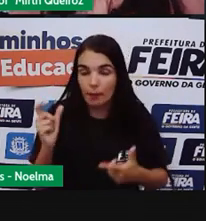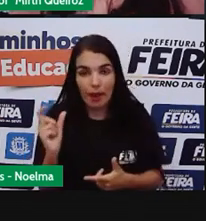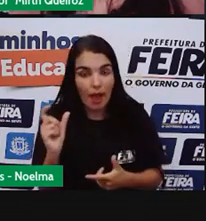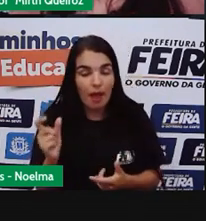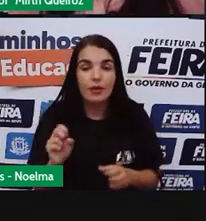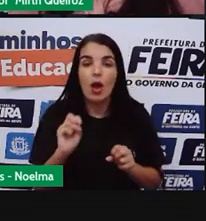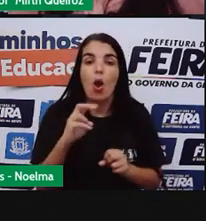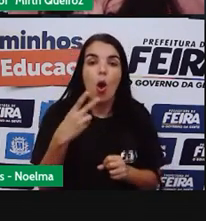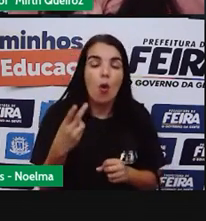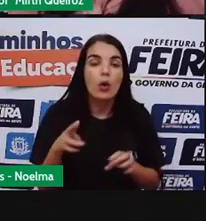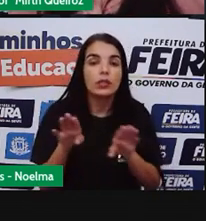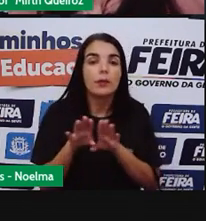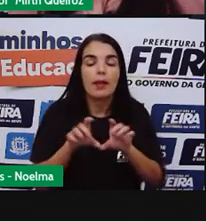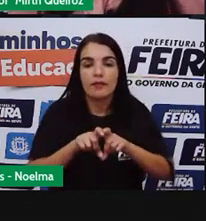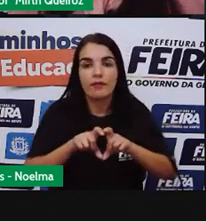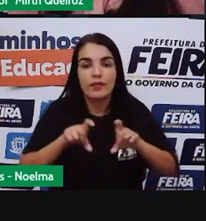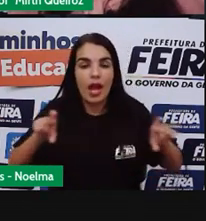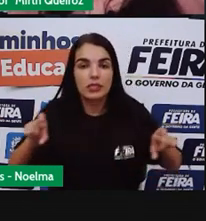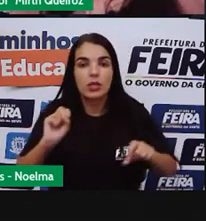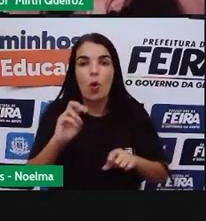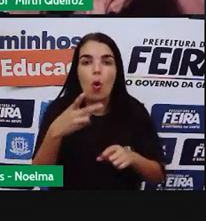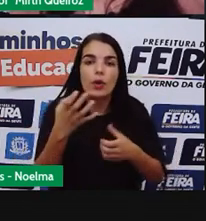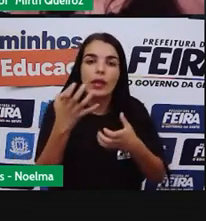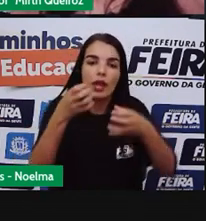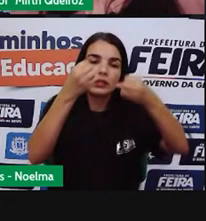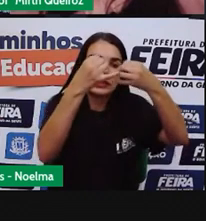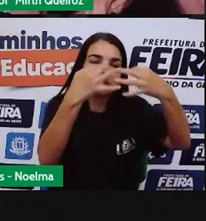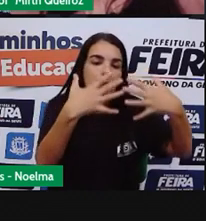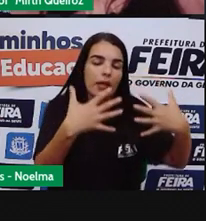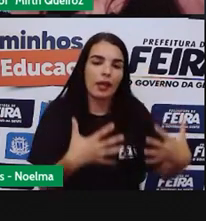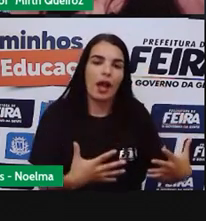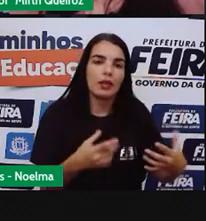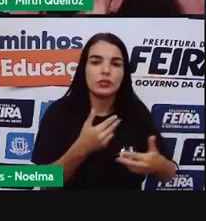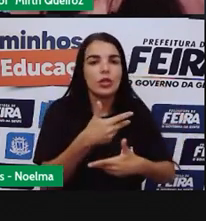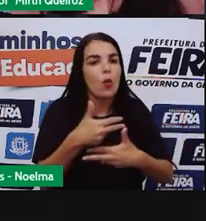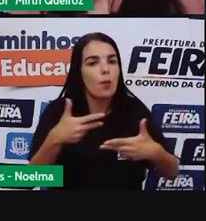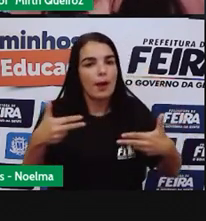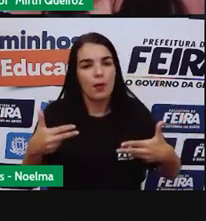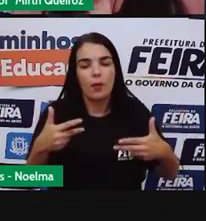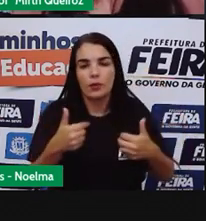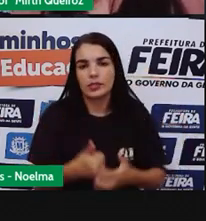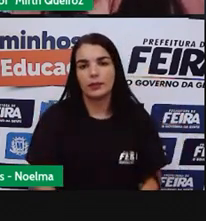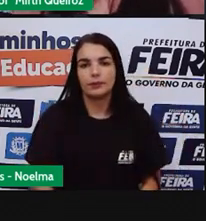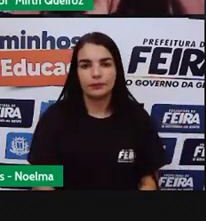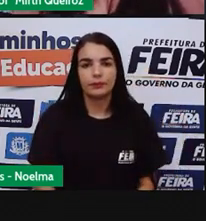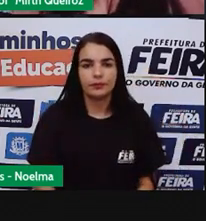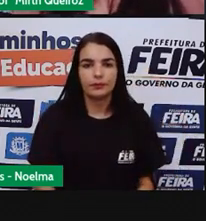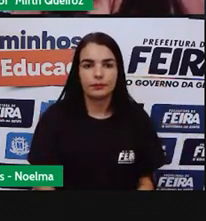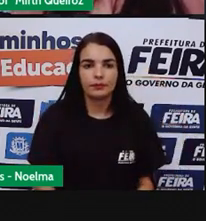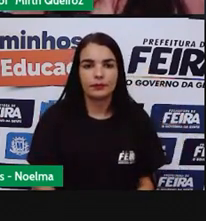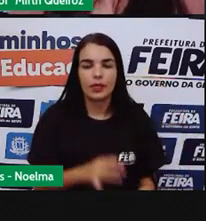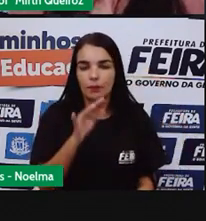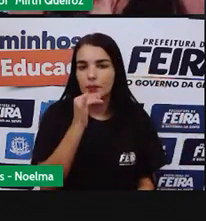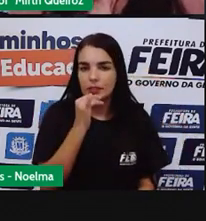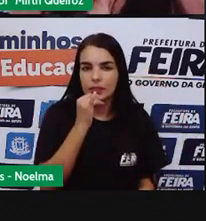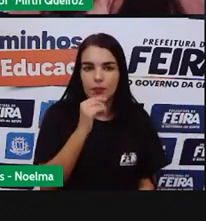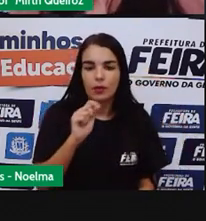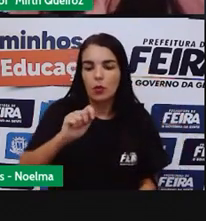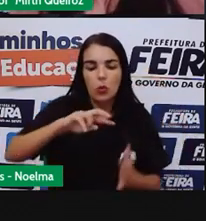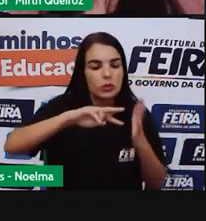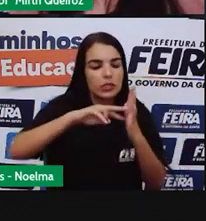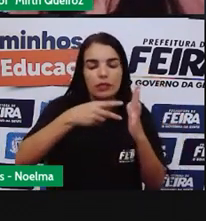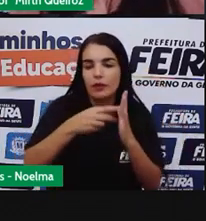palavra ou uma frase, ou então quando vocês querem dar a explicação sobre algo que você falou, como, por exemplo, o significado